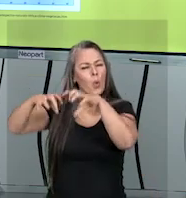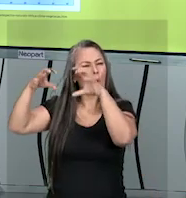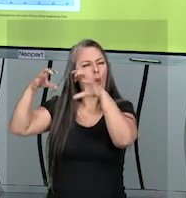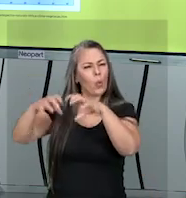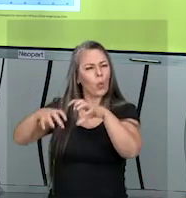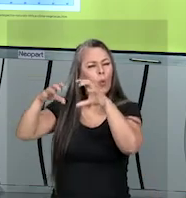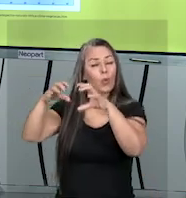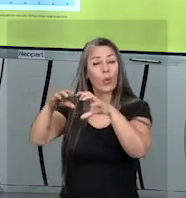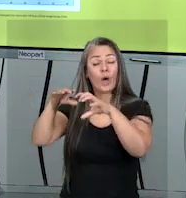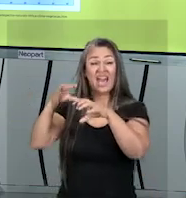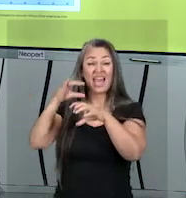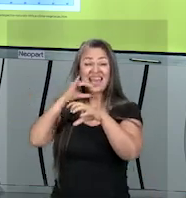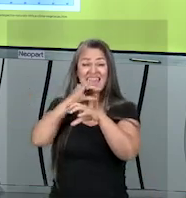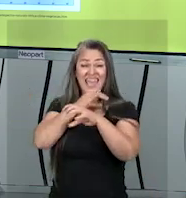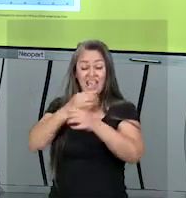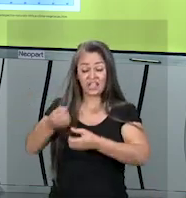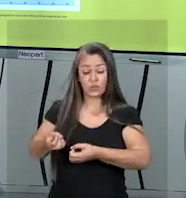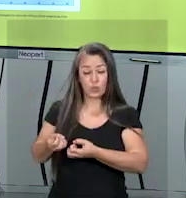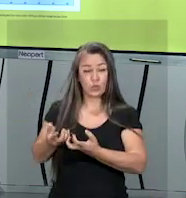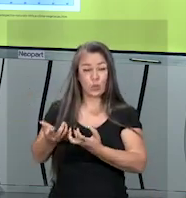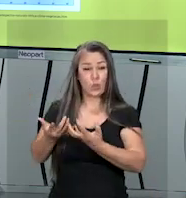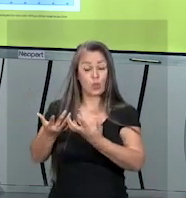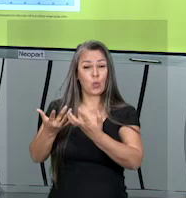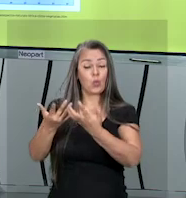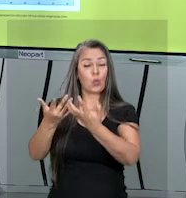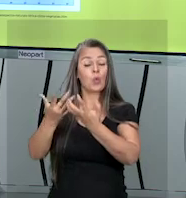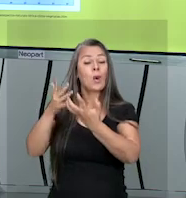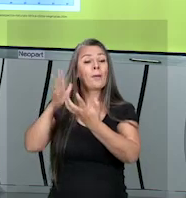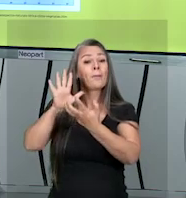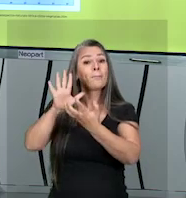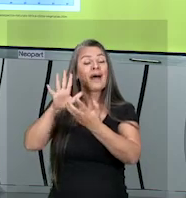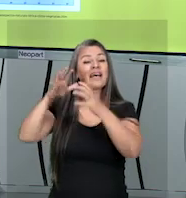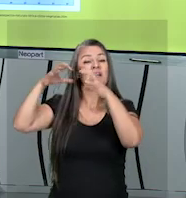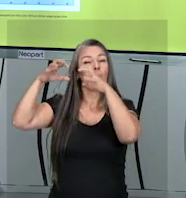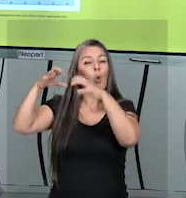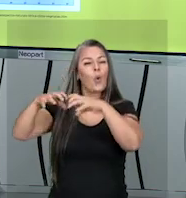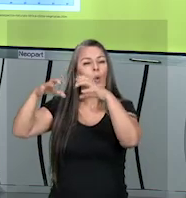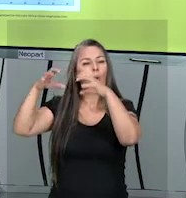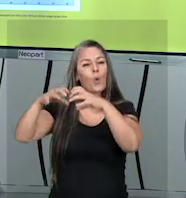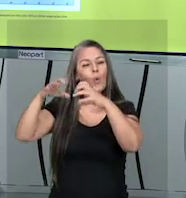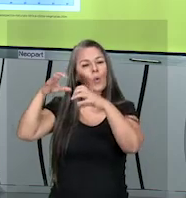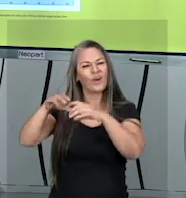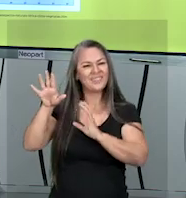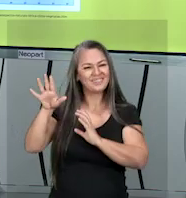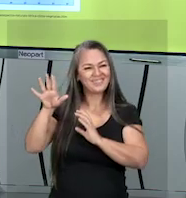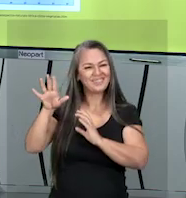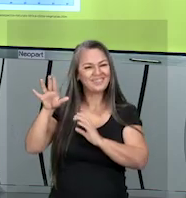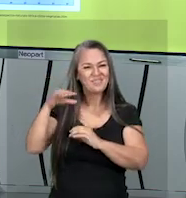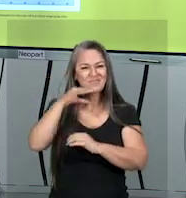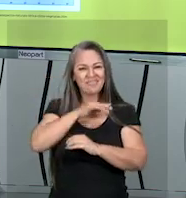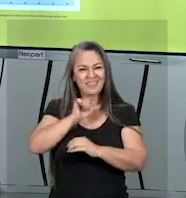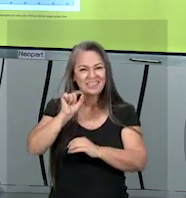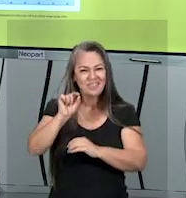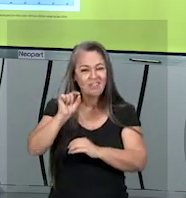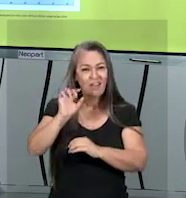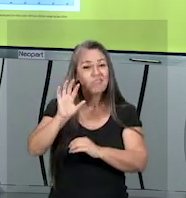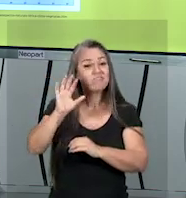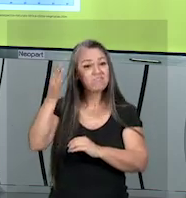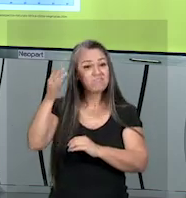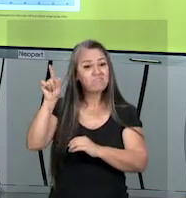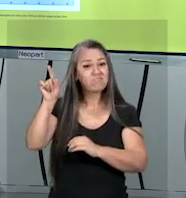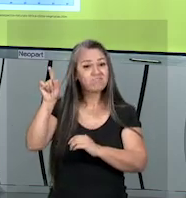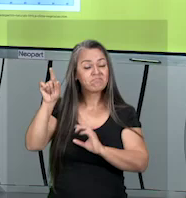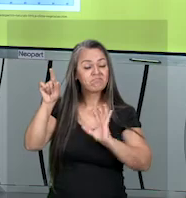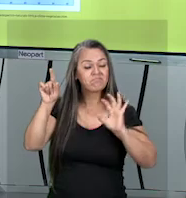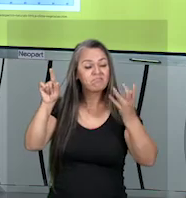temperaturas elevadas também, mas você tem uma quantidade de chuva muito grande. Então, por isso que há uma semelhança grande com a floresta amazônica. Você